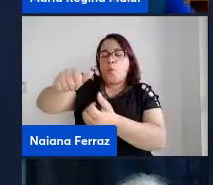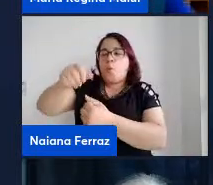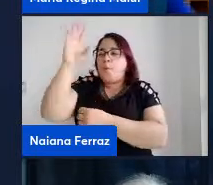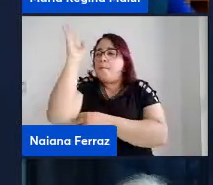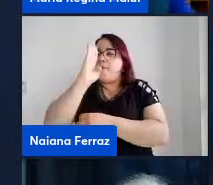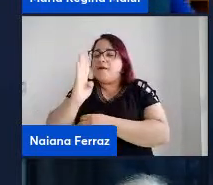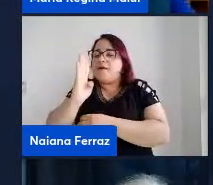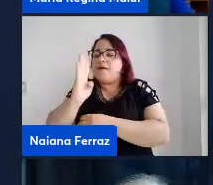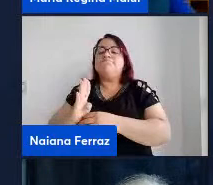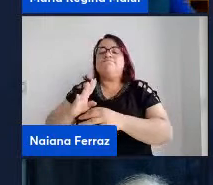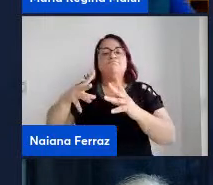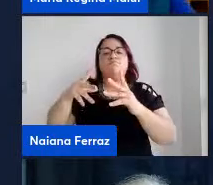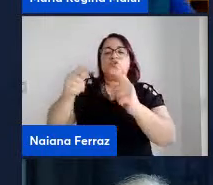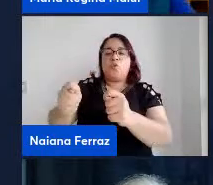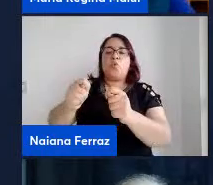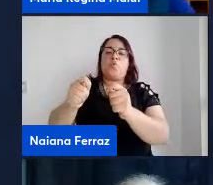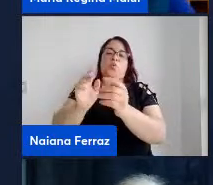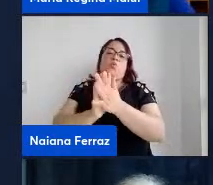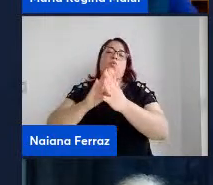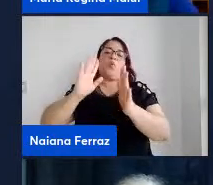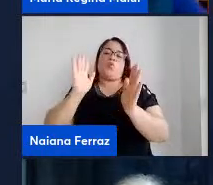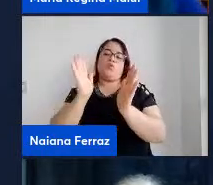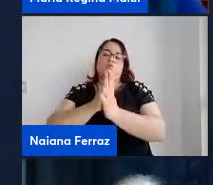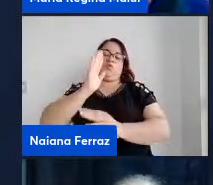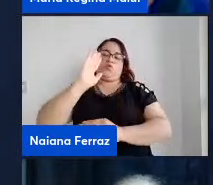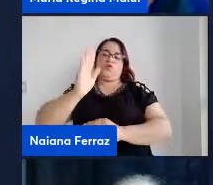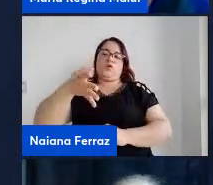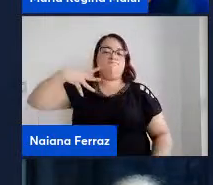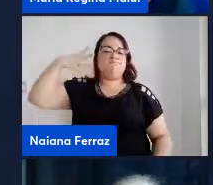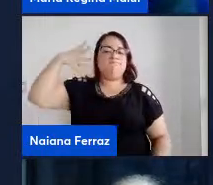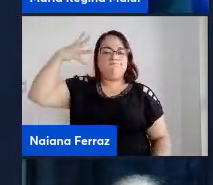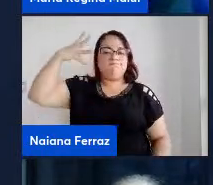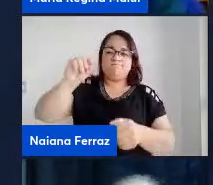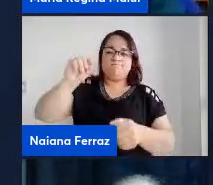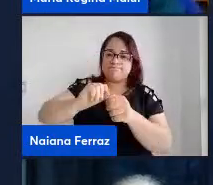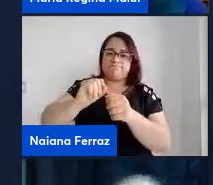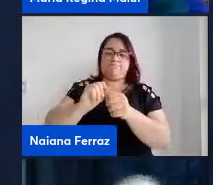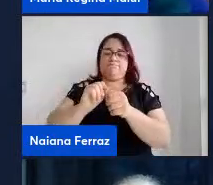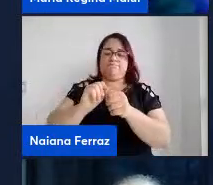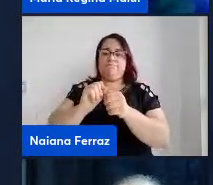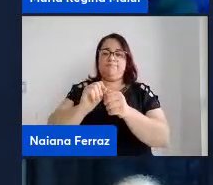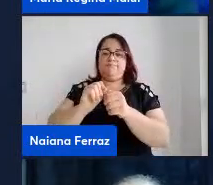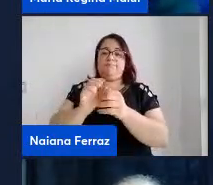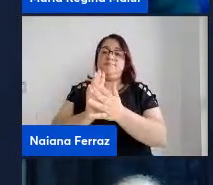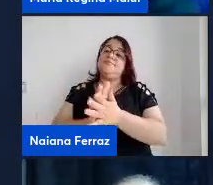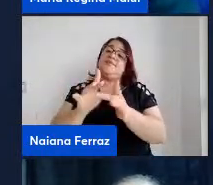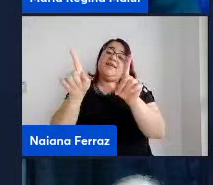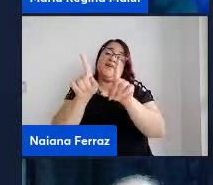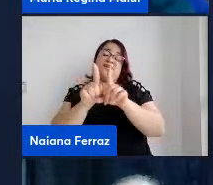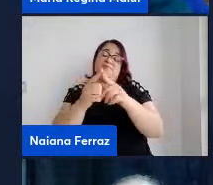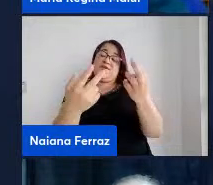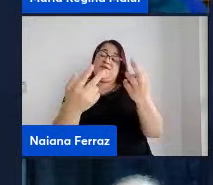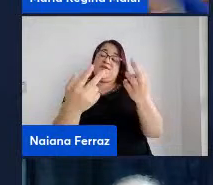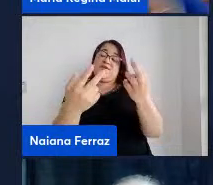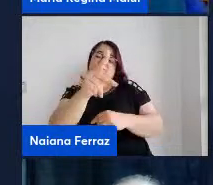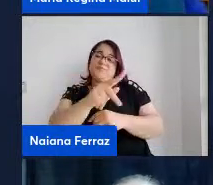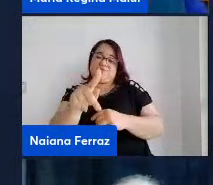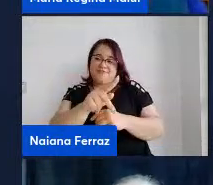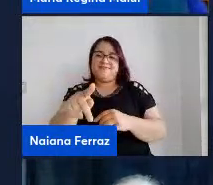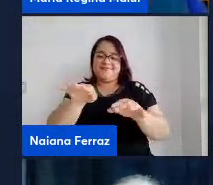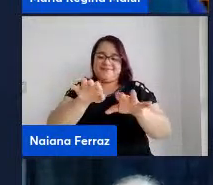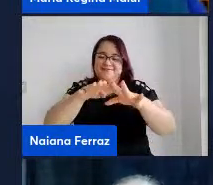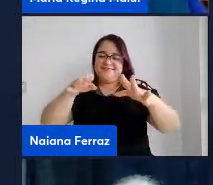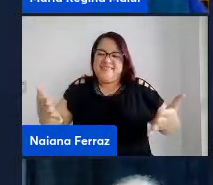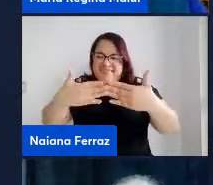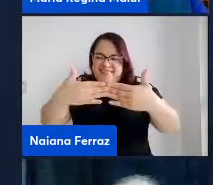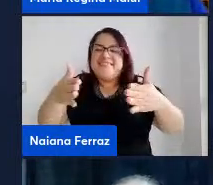por Portugal, como os professores na mesa de abertura ali no